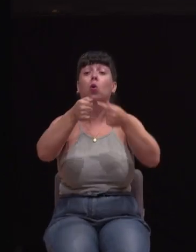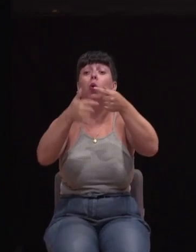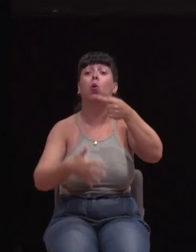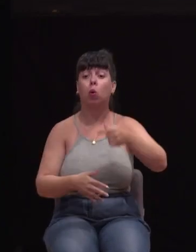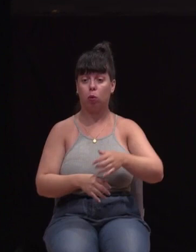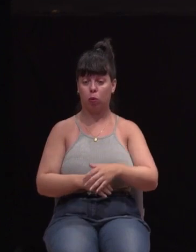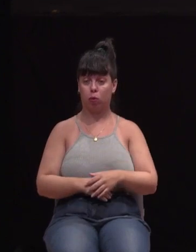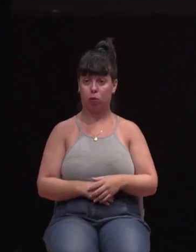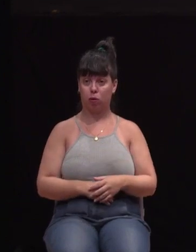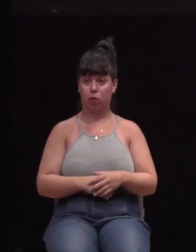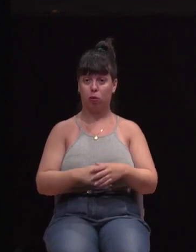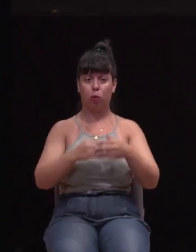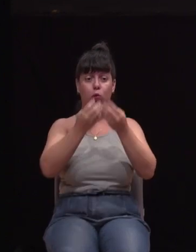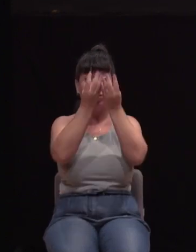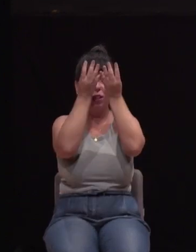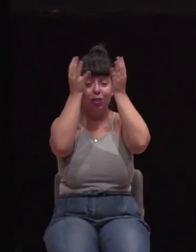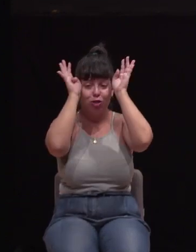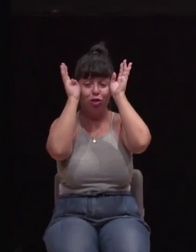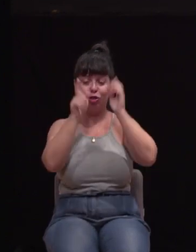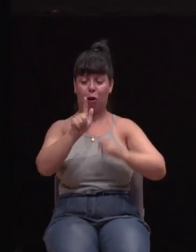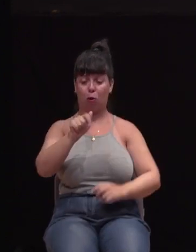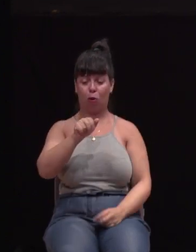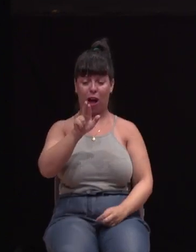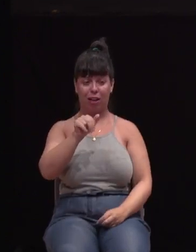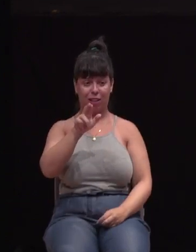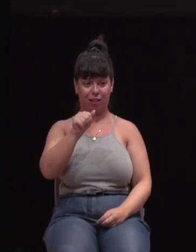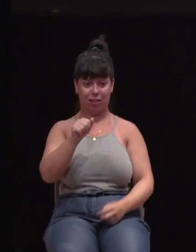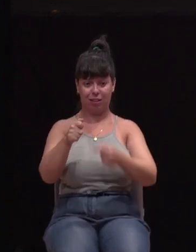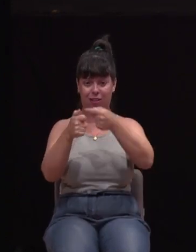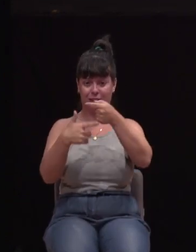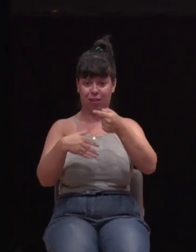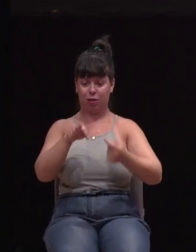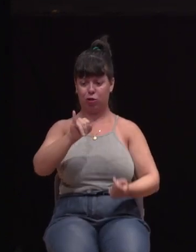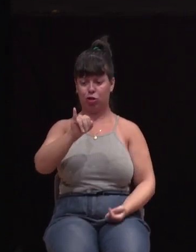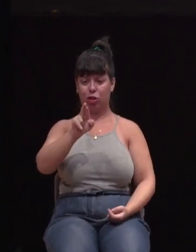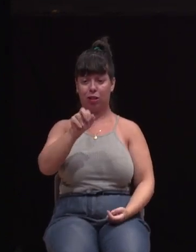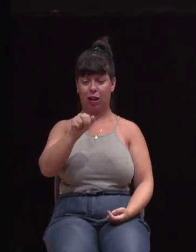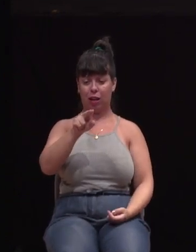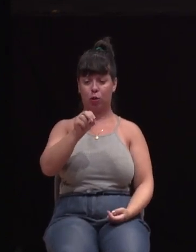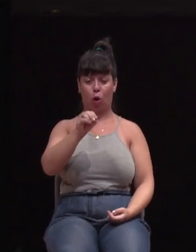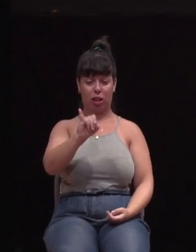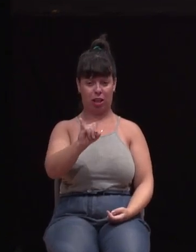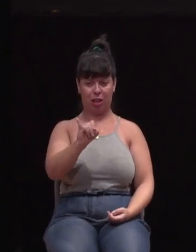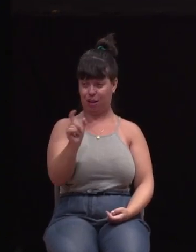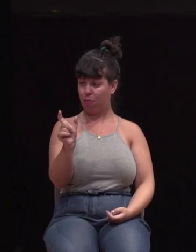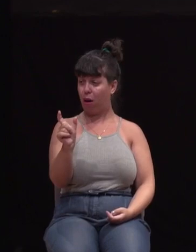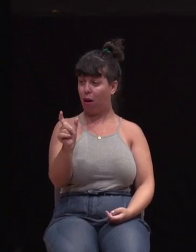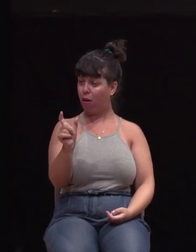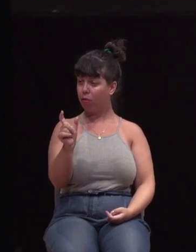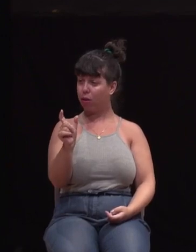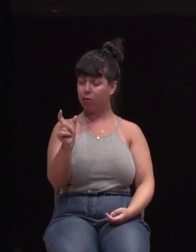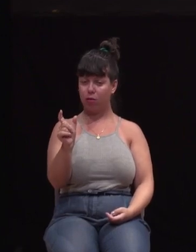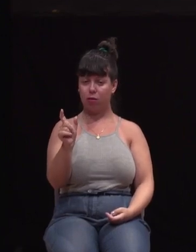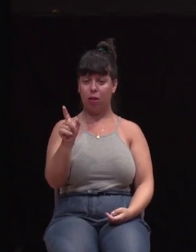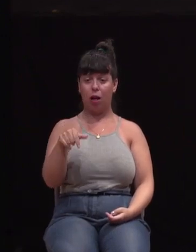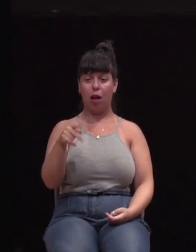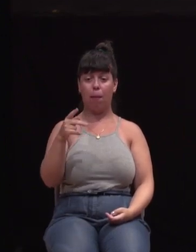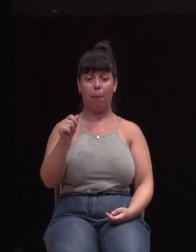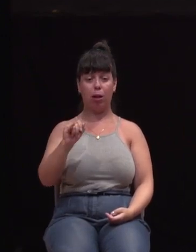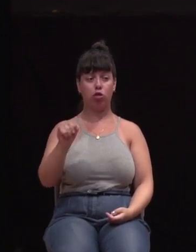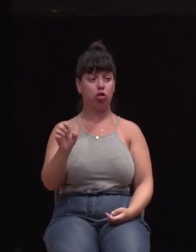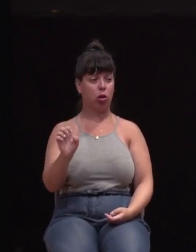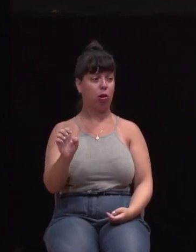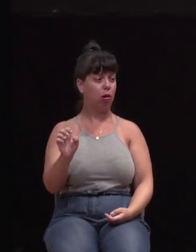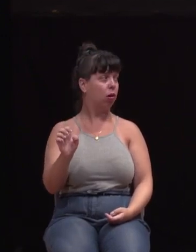Os indígenas, os Guarani, têm uma palavra para Google, é tiramói. Tiramói é o pajé,